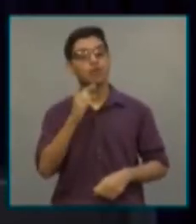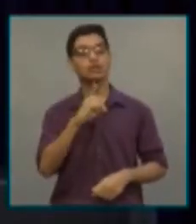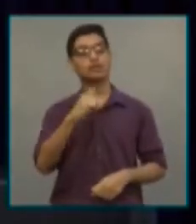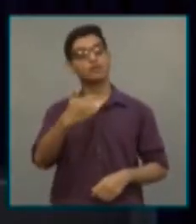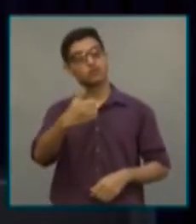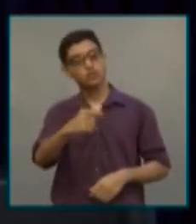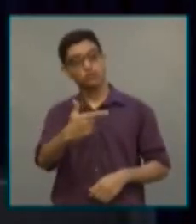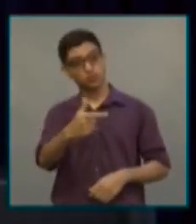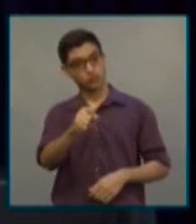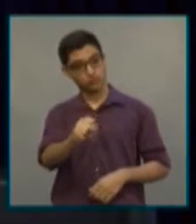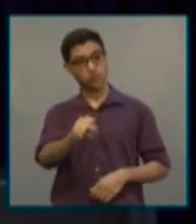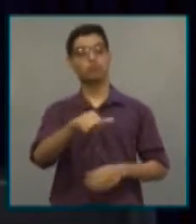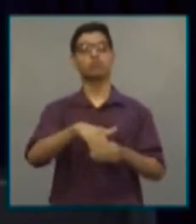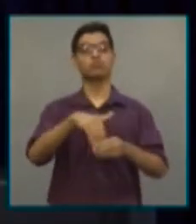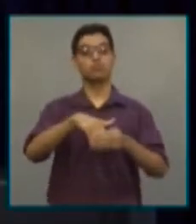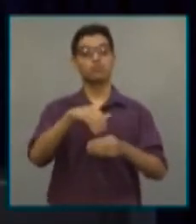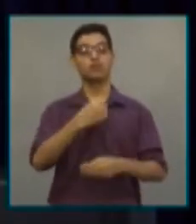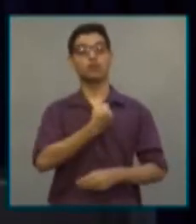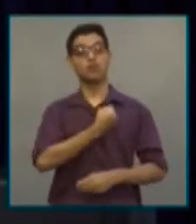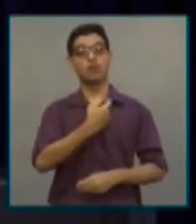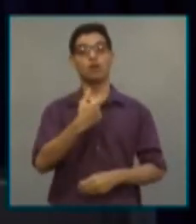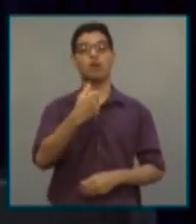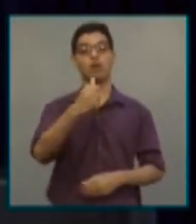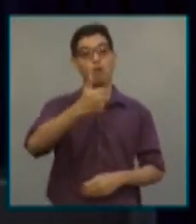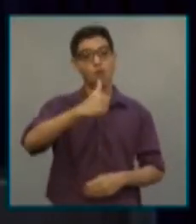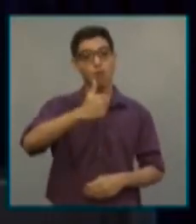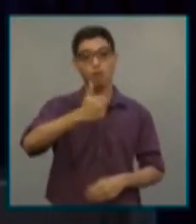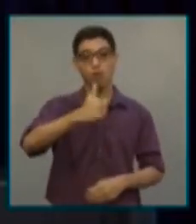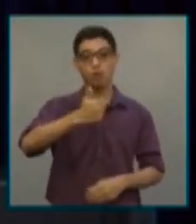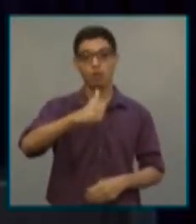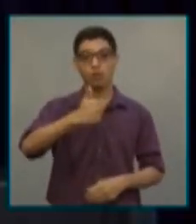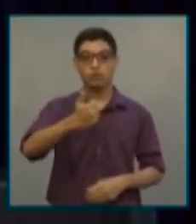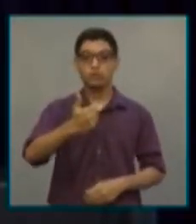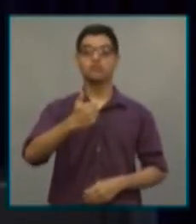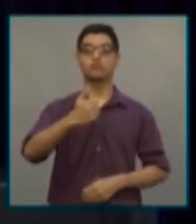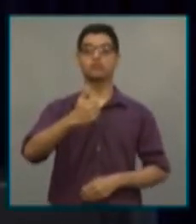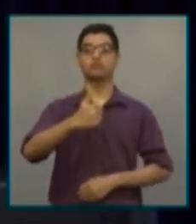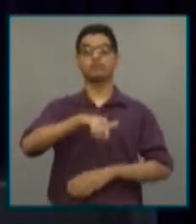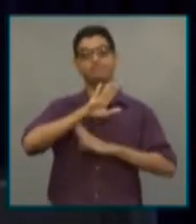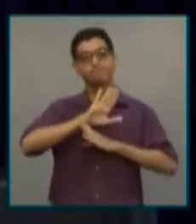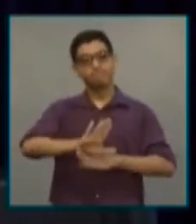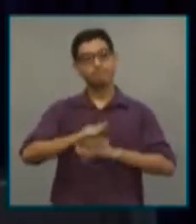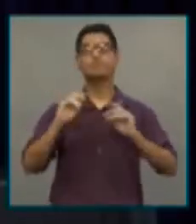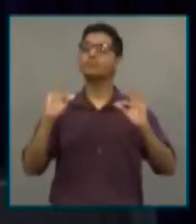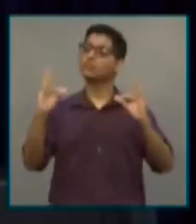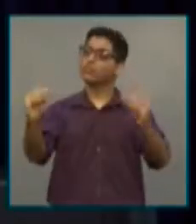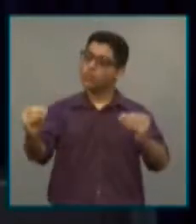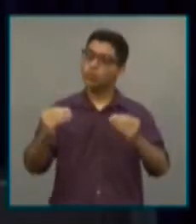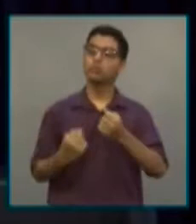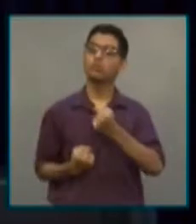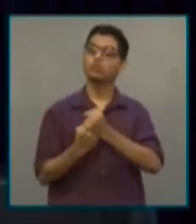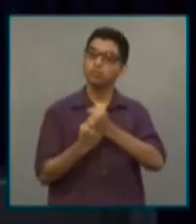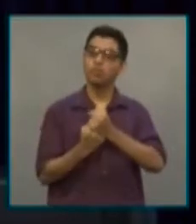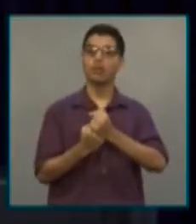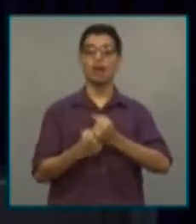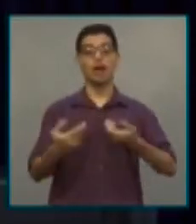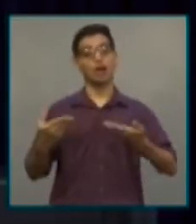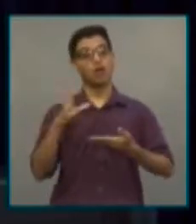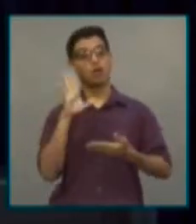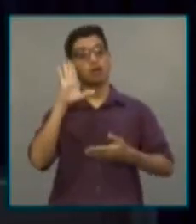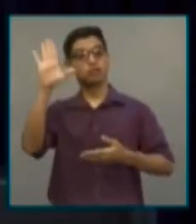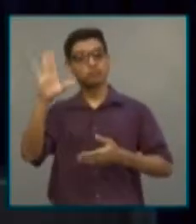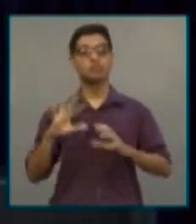para mudar essa realidade. Demos a chance e a oportunidade para todos. Chegou a vez da advocacia